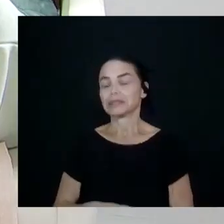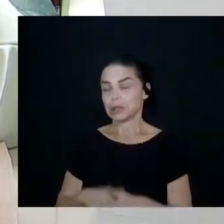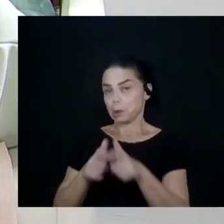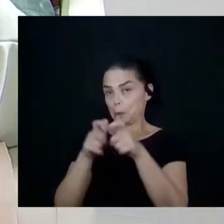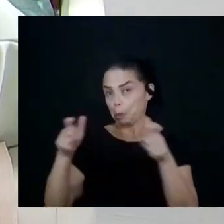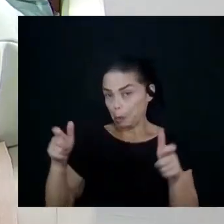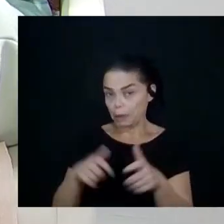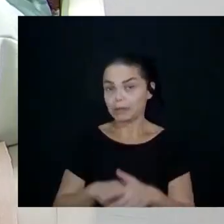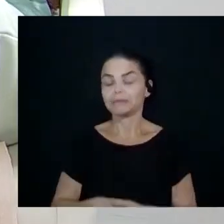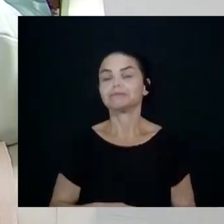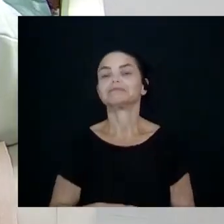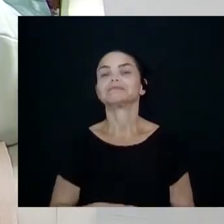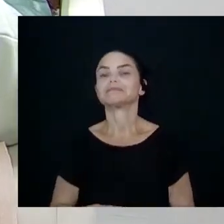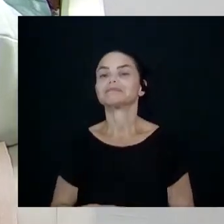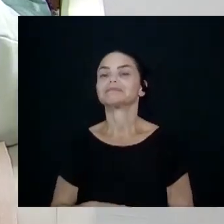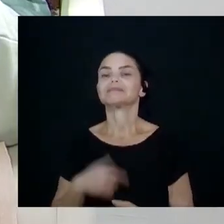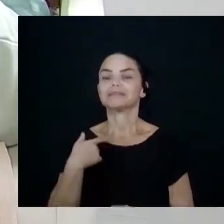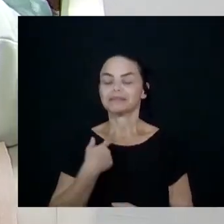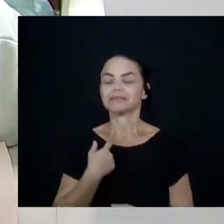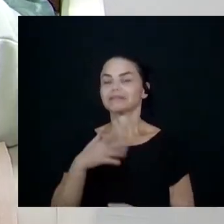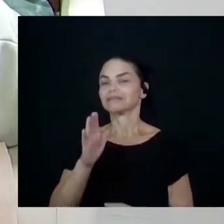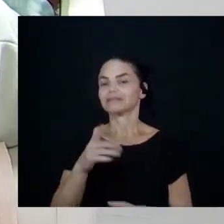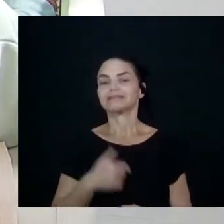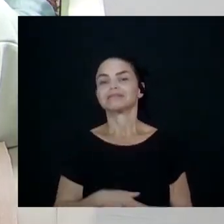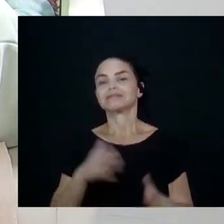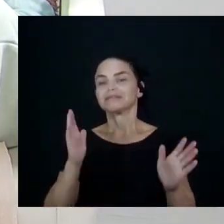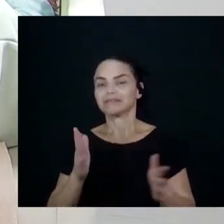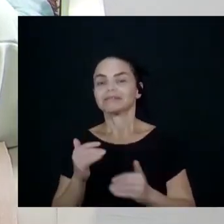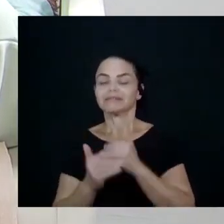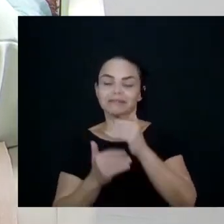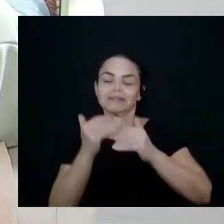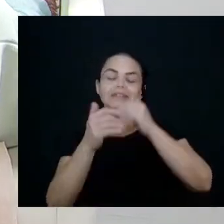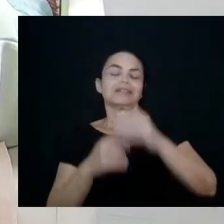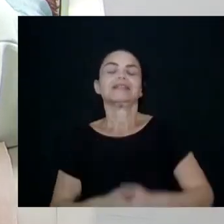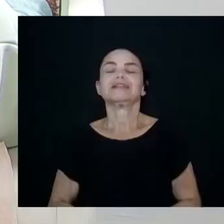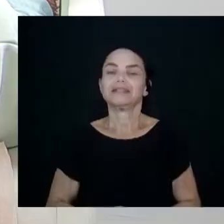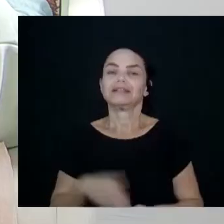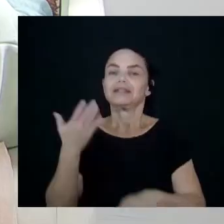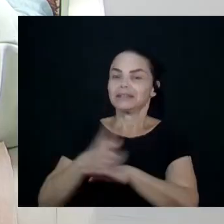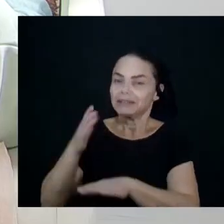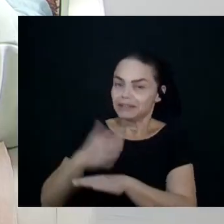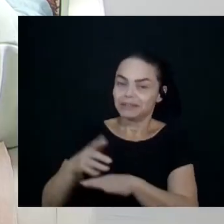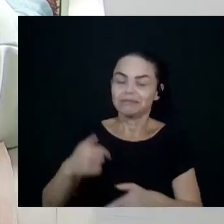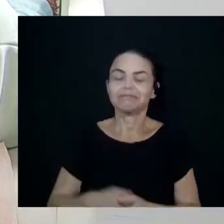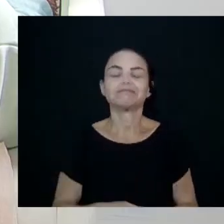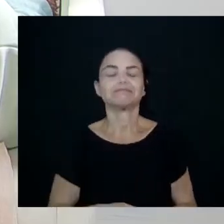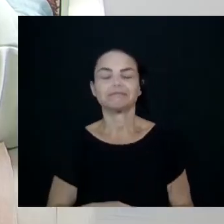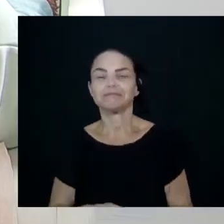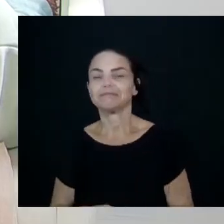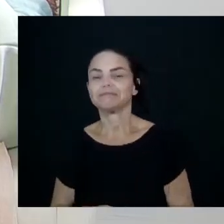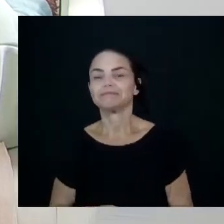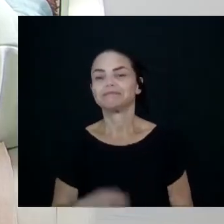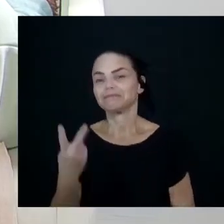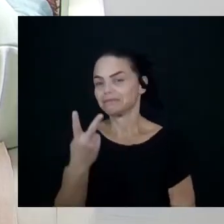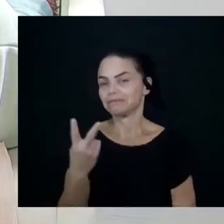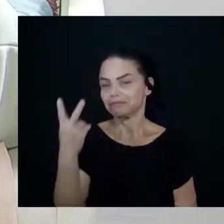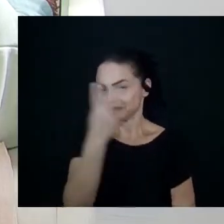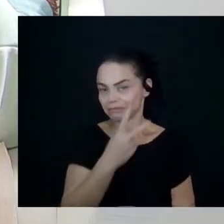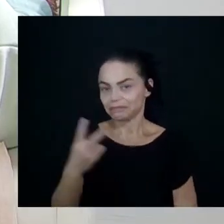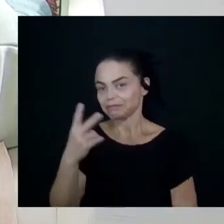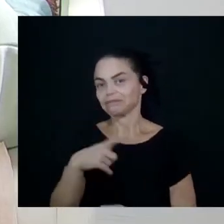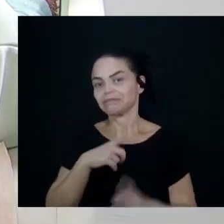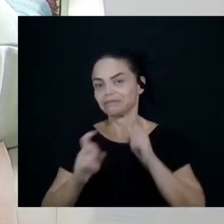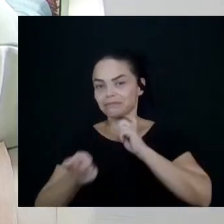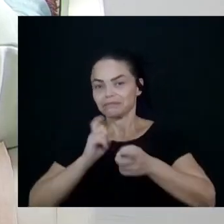né? Tá um pouco muita coisa, mas já estamos caminhando, estamos participando. Hoje às 2 horas eu tenho